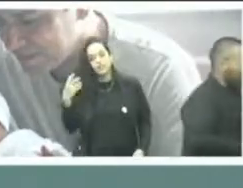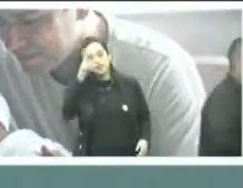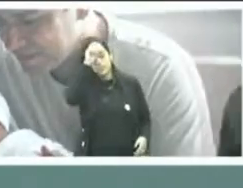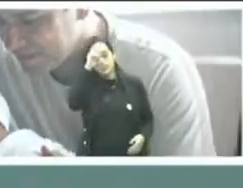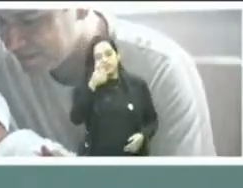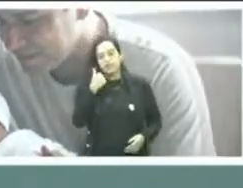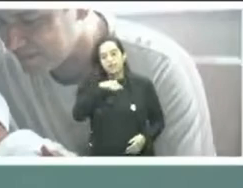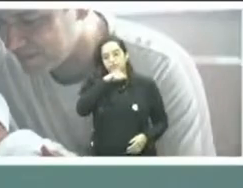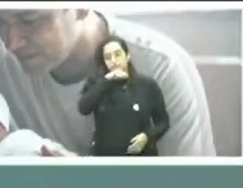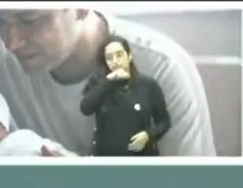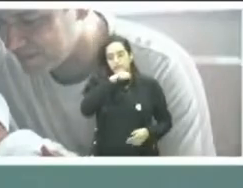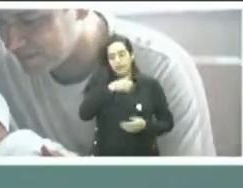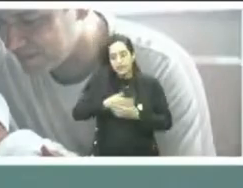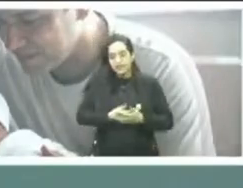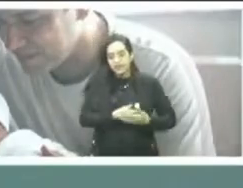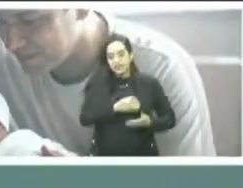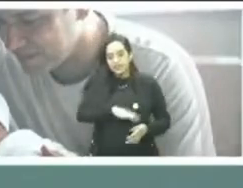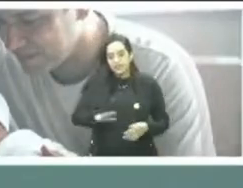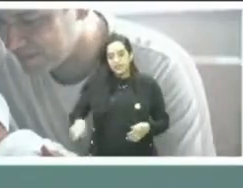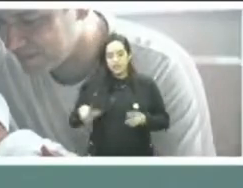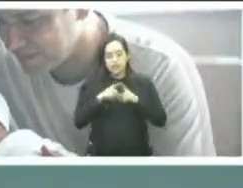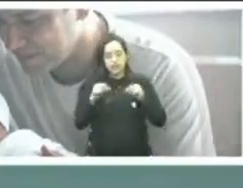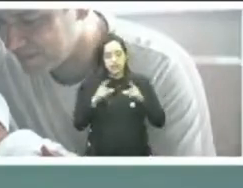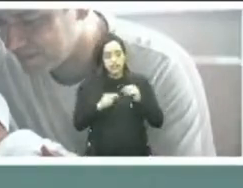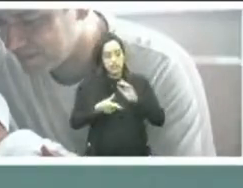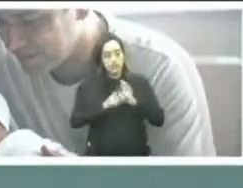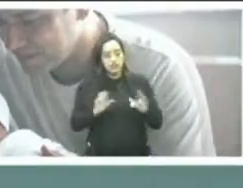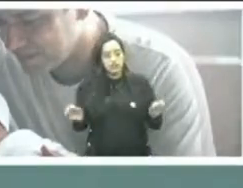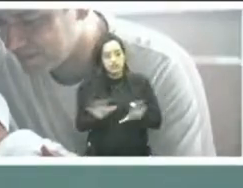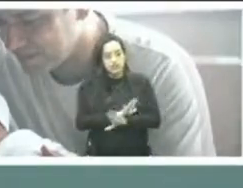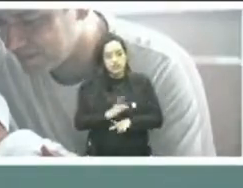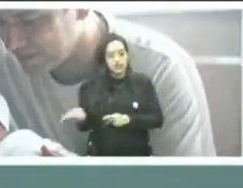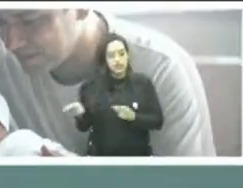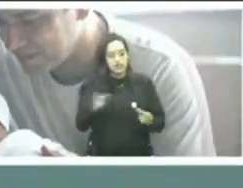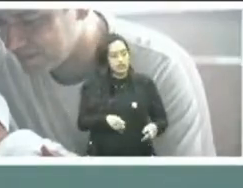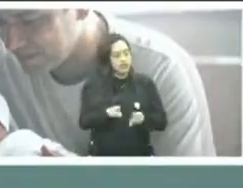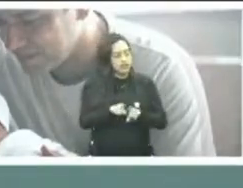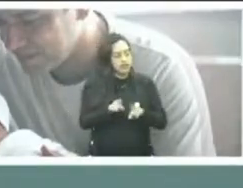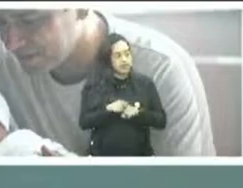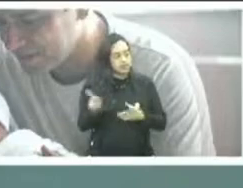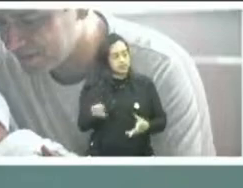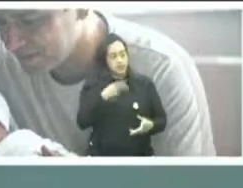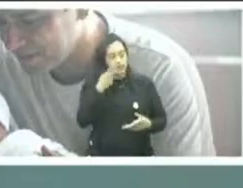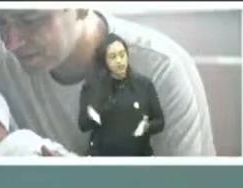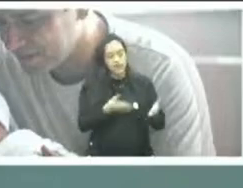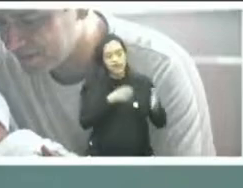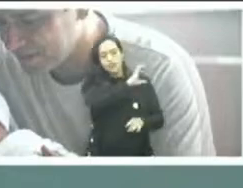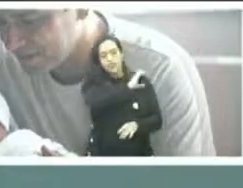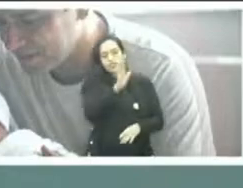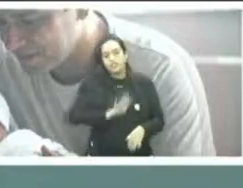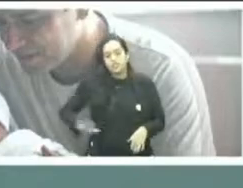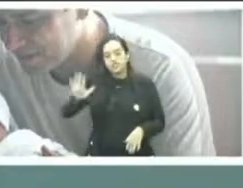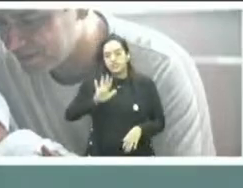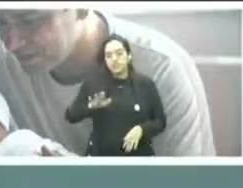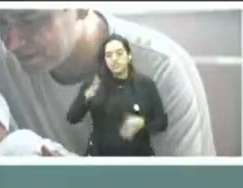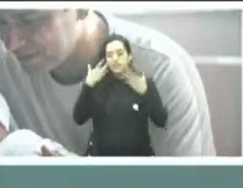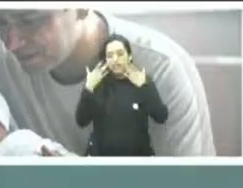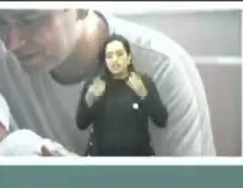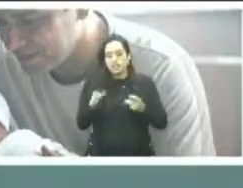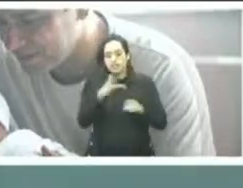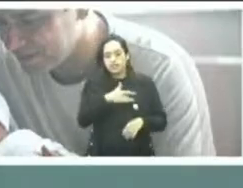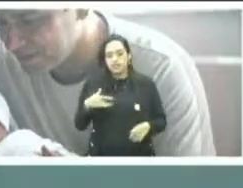encerrarmos, convido novamente a fazer uso da palavra a Coordenadora Geral de Atenção à Saúde das Crianças, Adolescentes e Jovens, Sônia